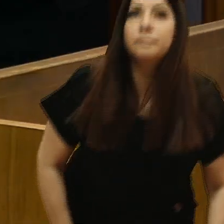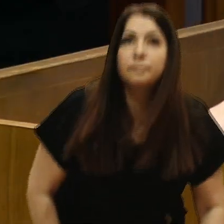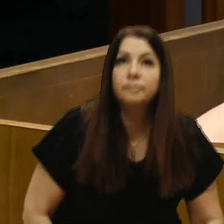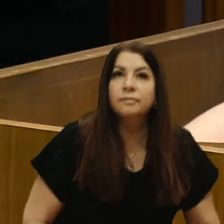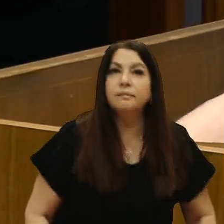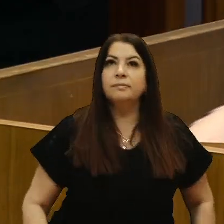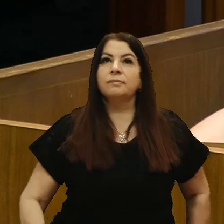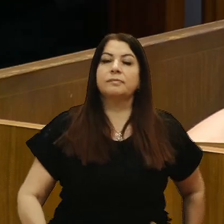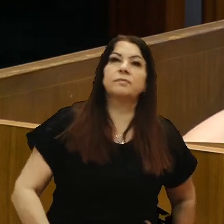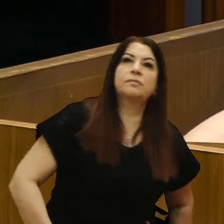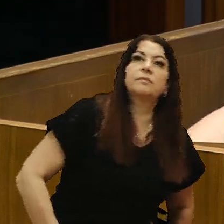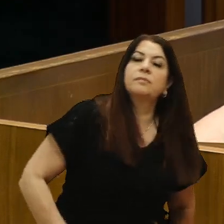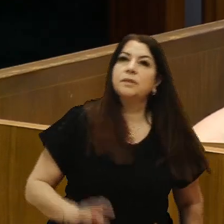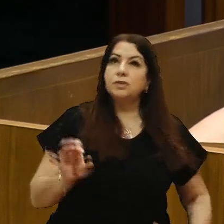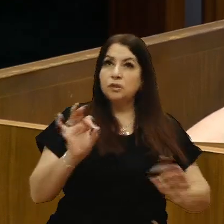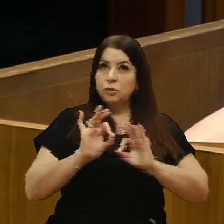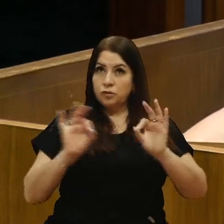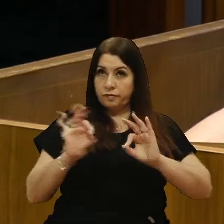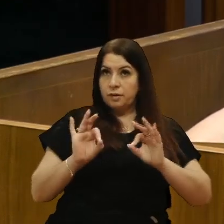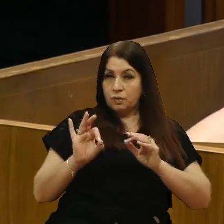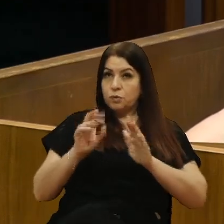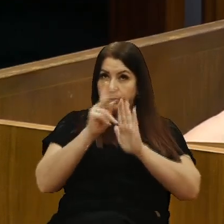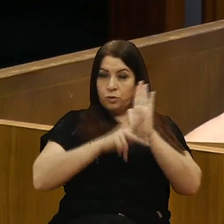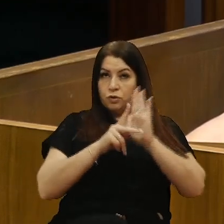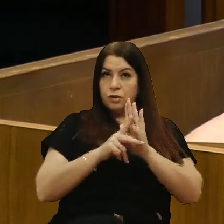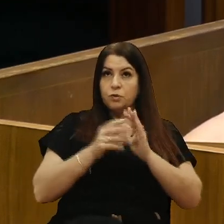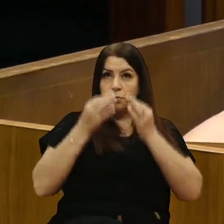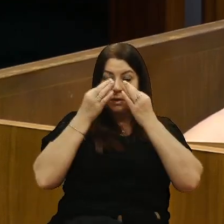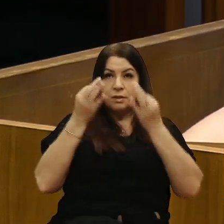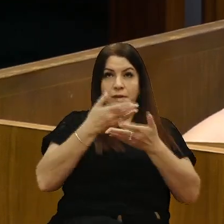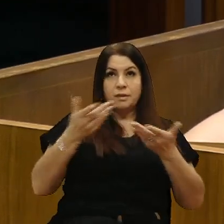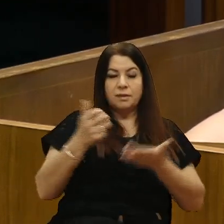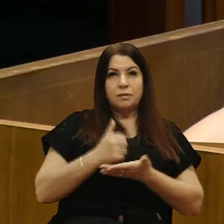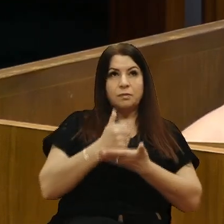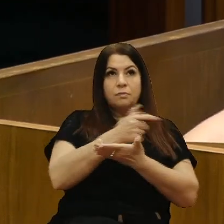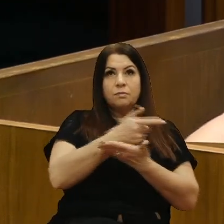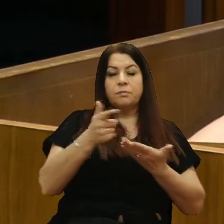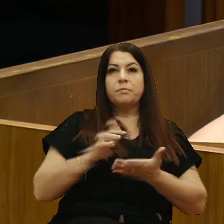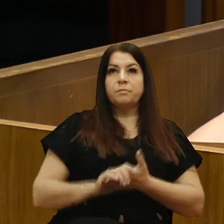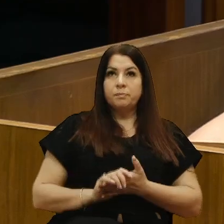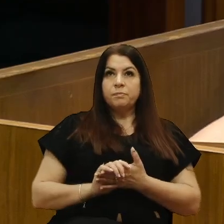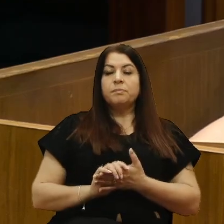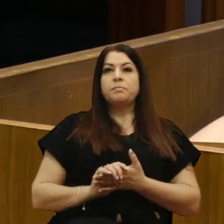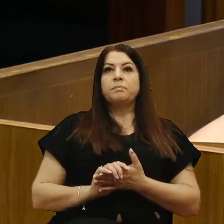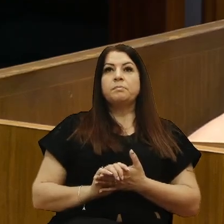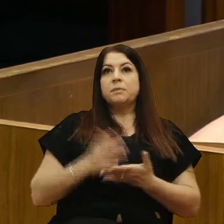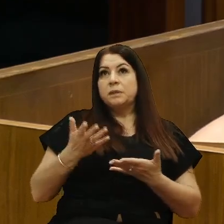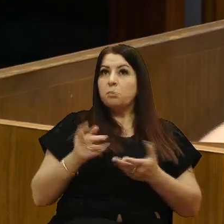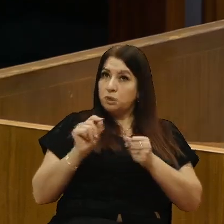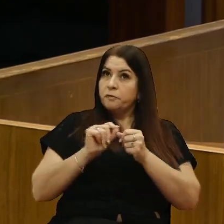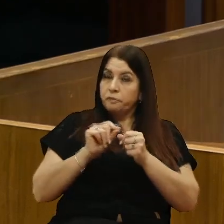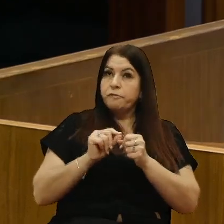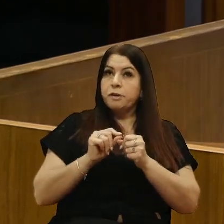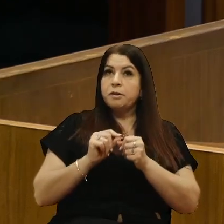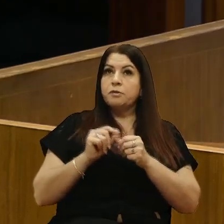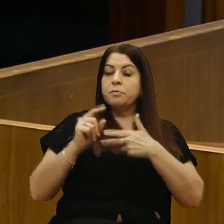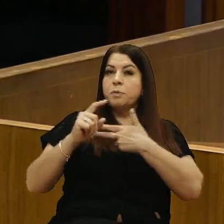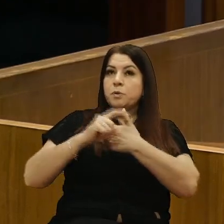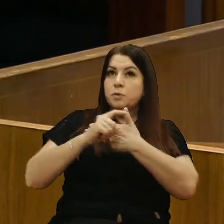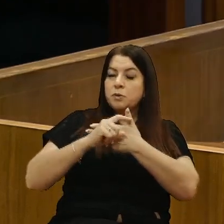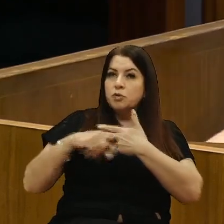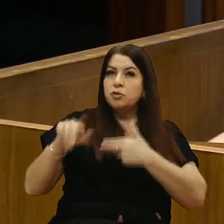projetos que eles podem, né, ter atenção e podem ter o apoio e podem ser realizados pelo Executivo.